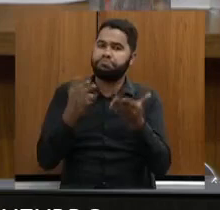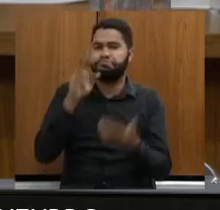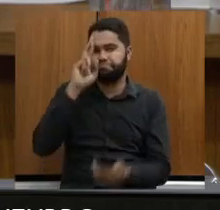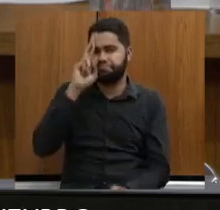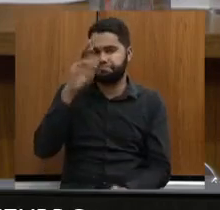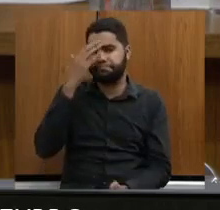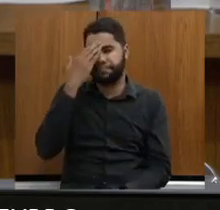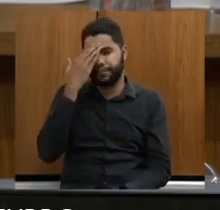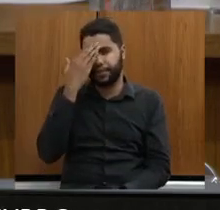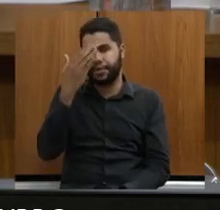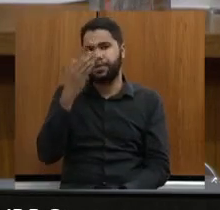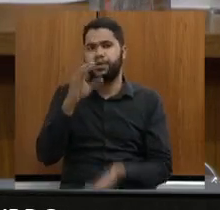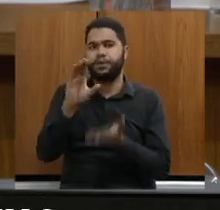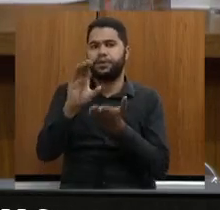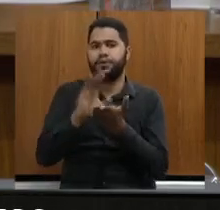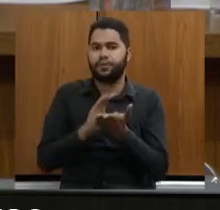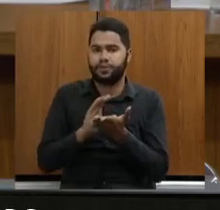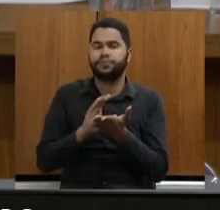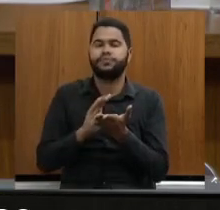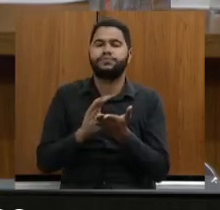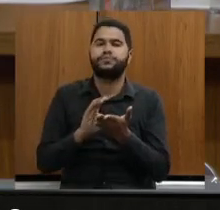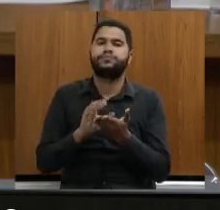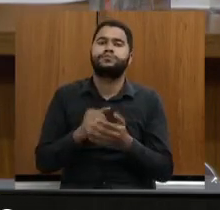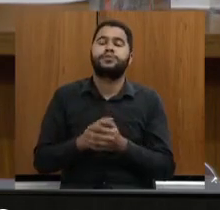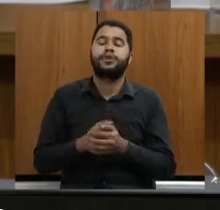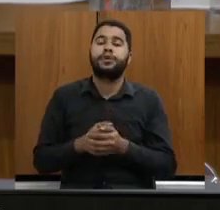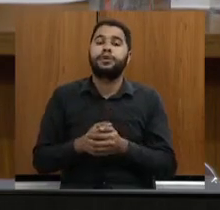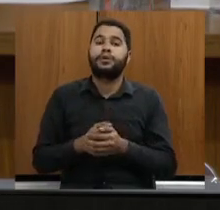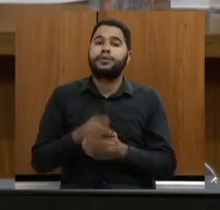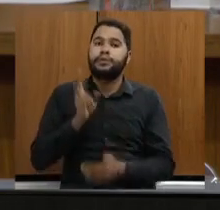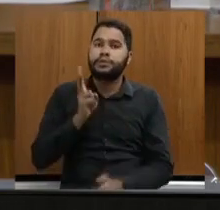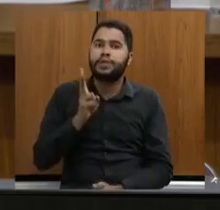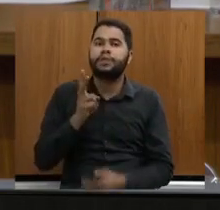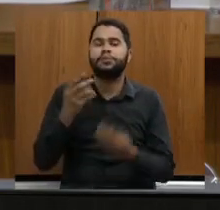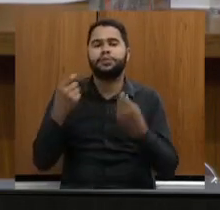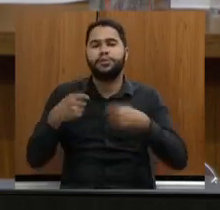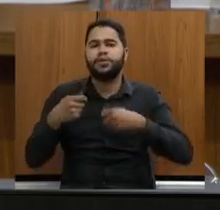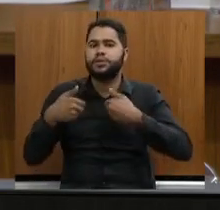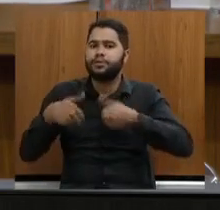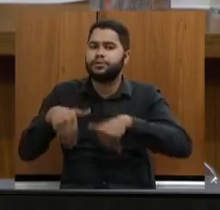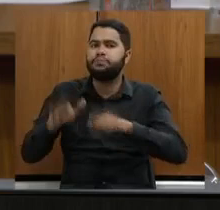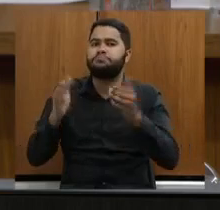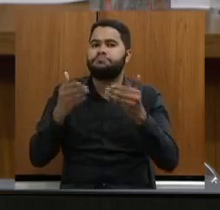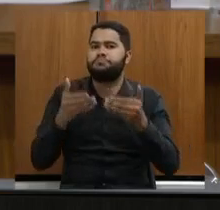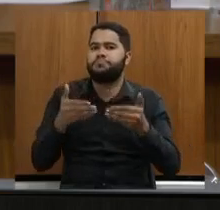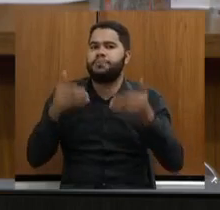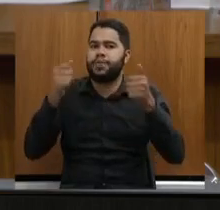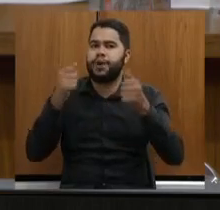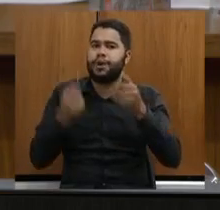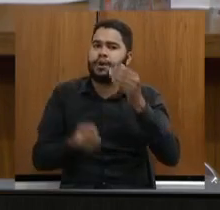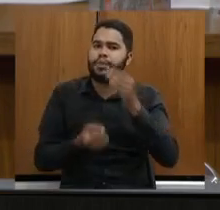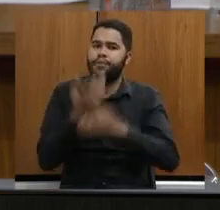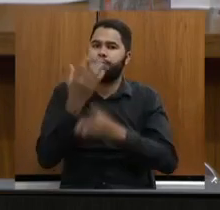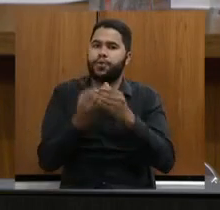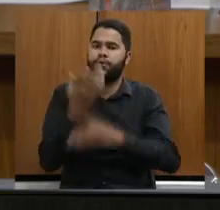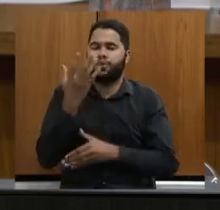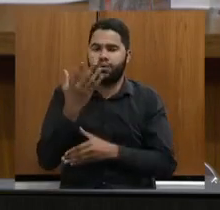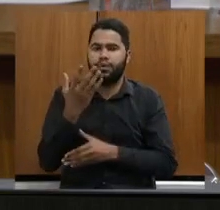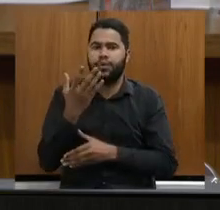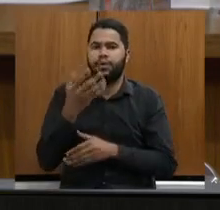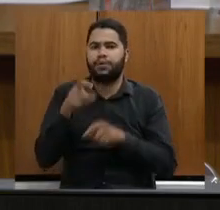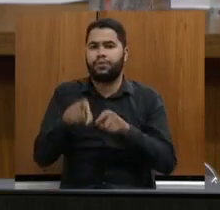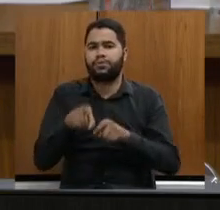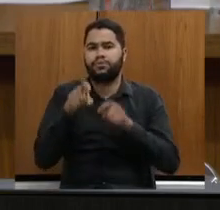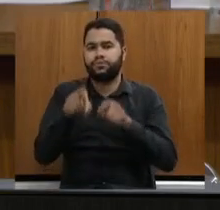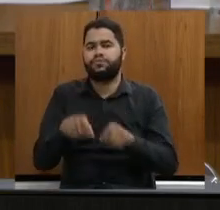agradeço investimentos aí no mais genética porque eu acho que a gente precisa levar a melhoria genética para o produtor rural de lei